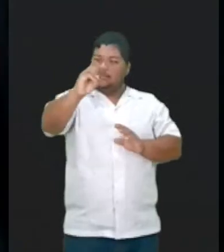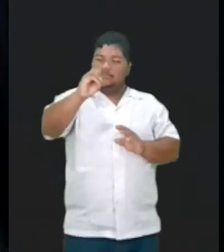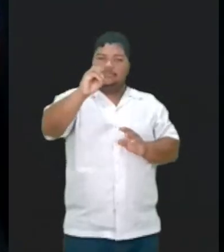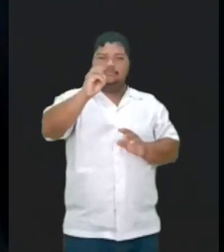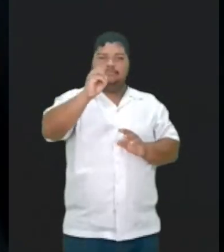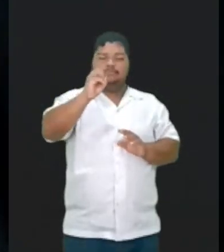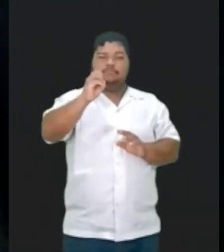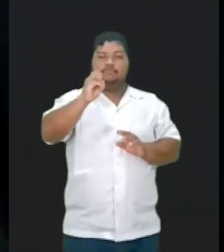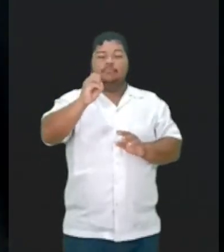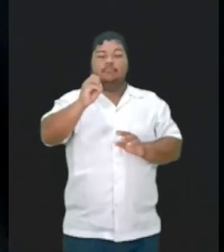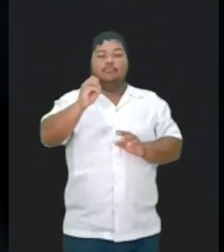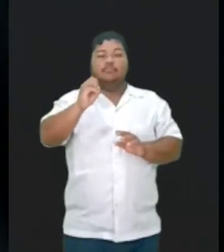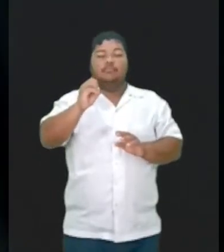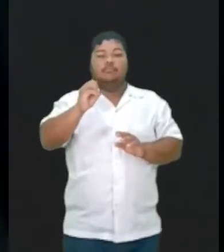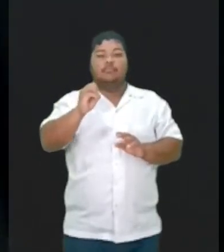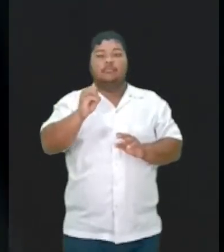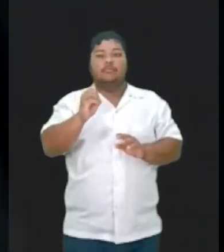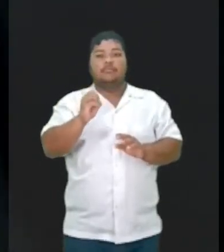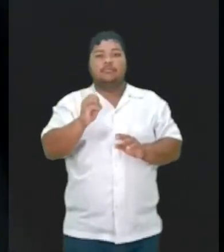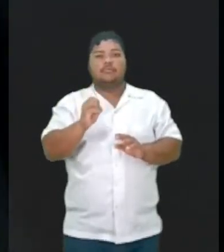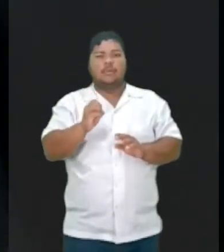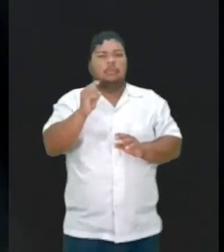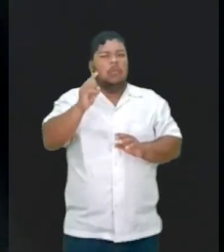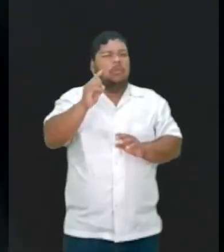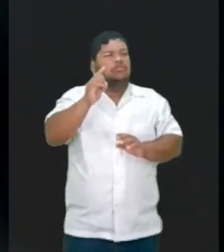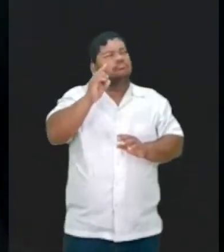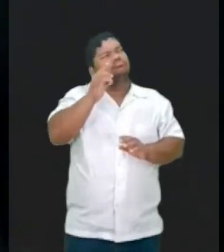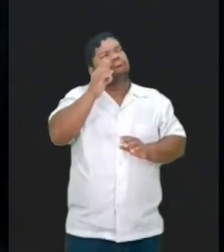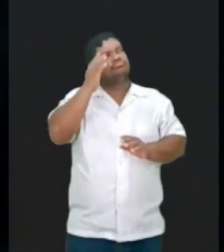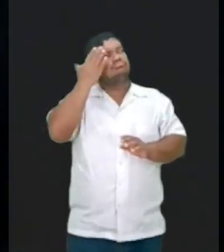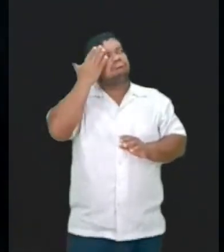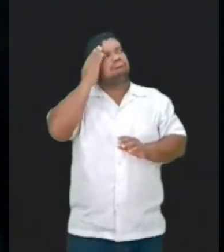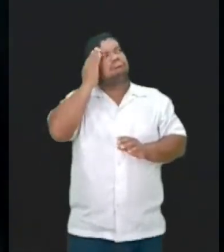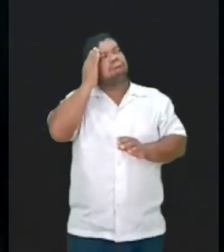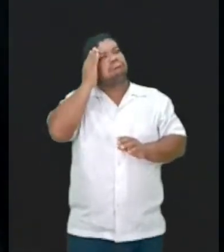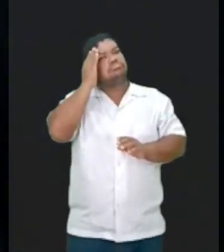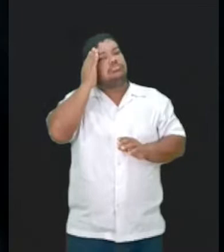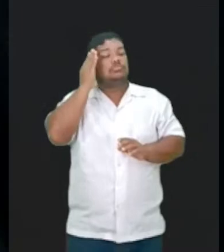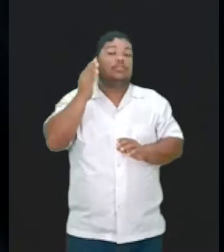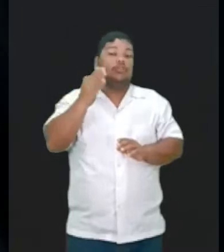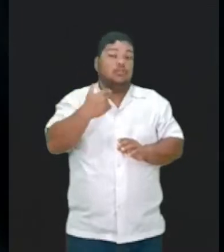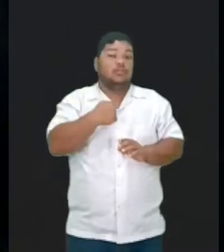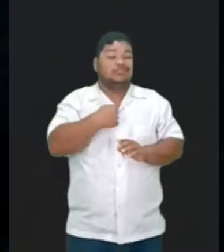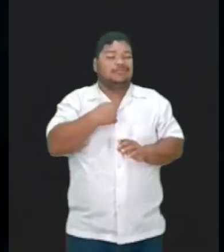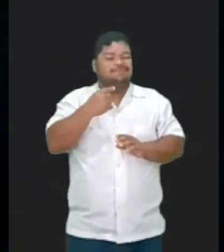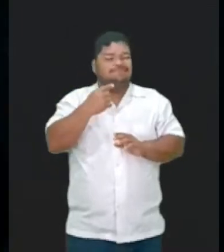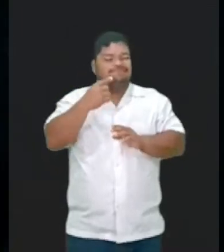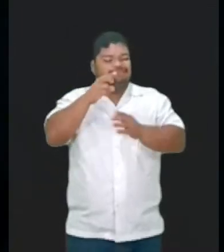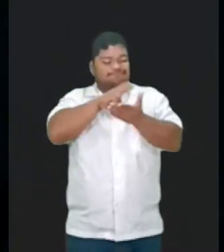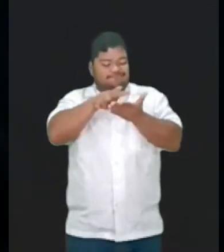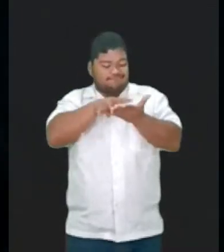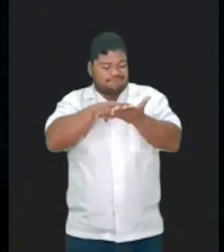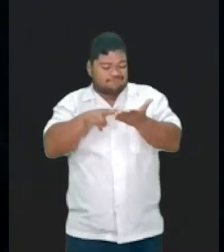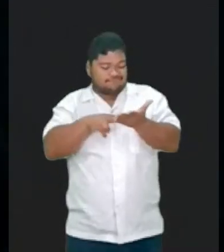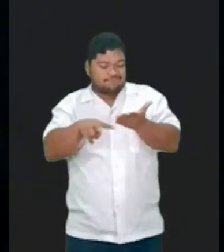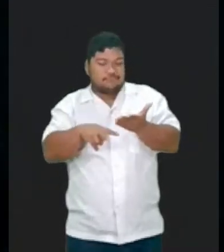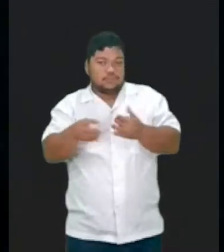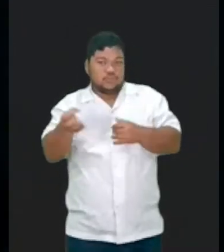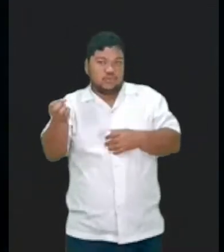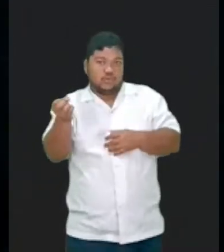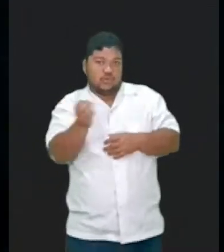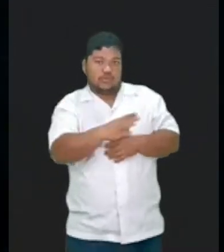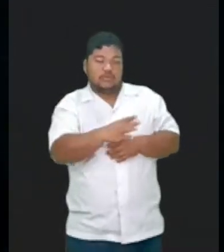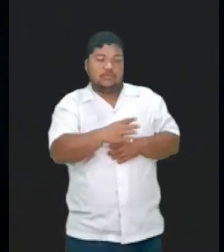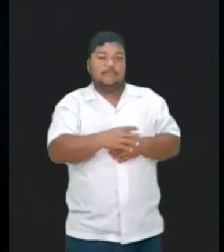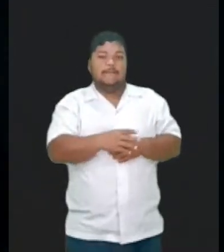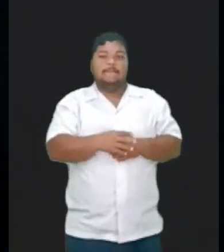E por questões de compreensão, eu vou estar lendo hoje na Nova Versão